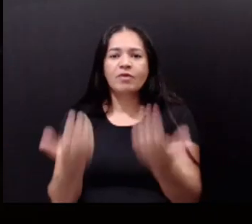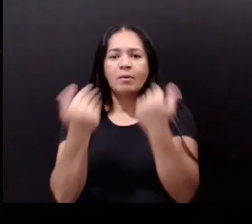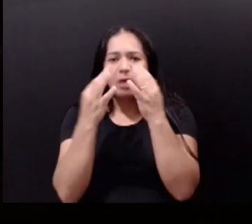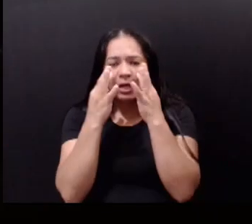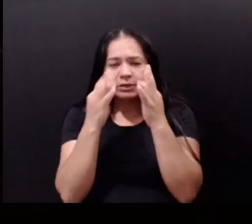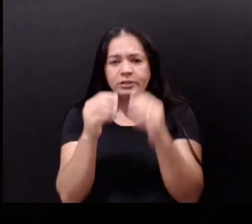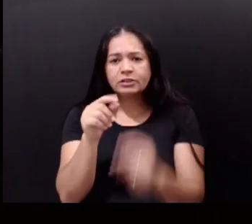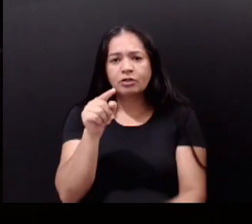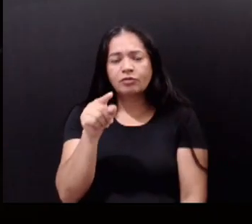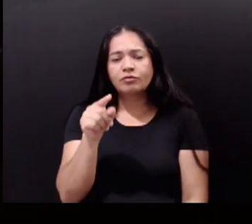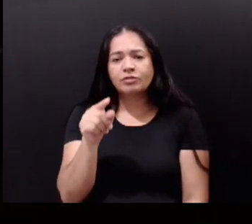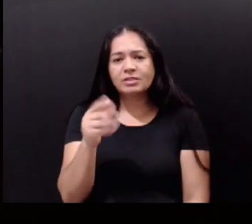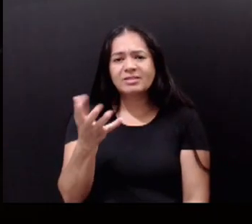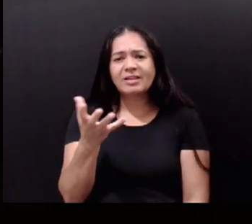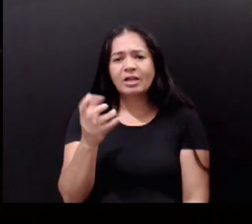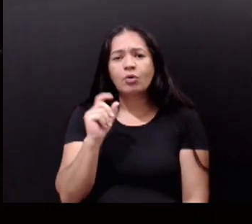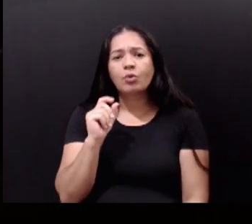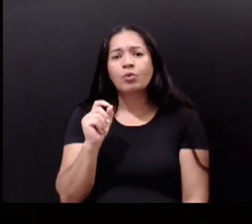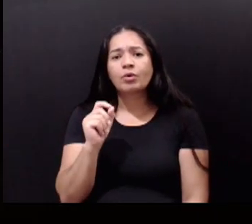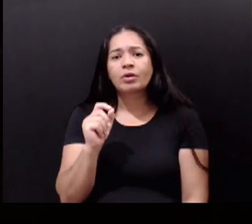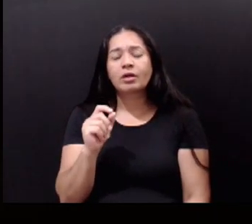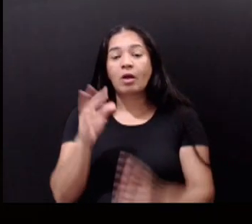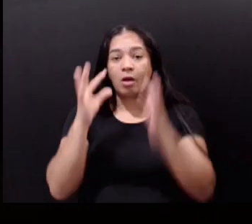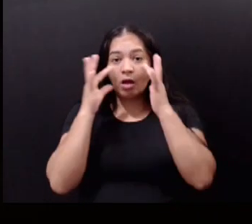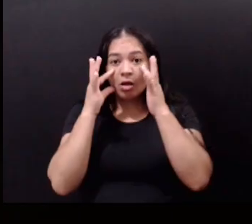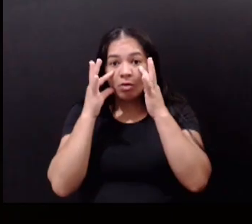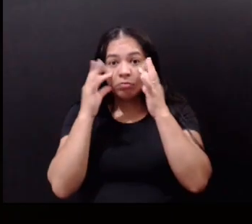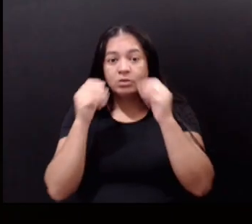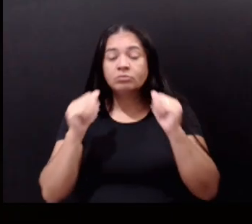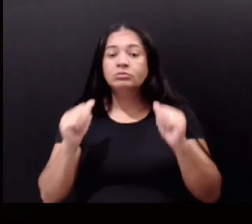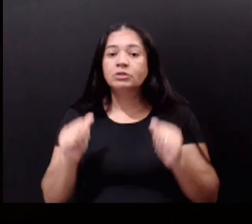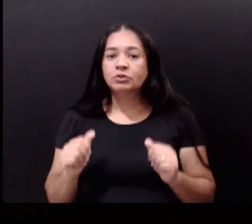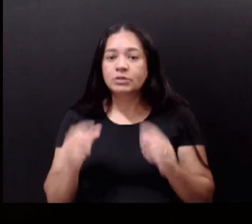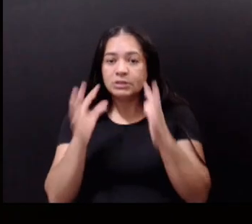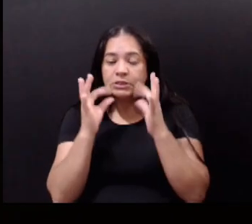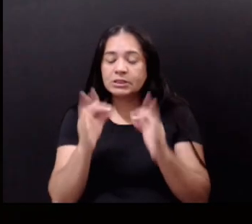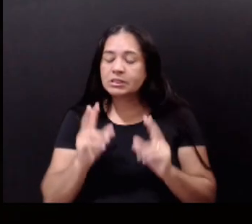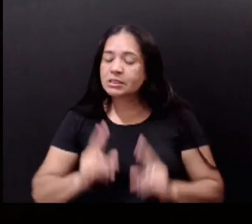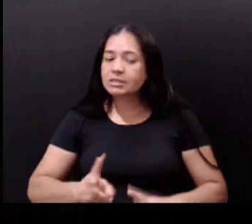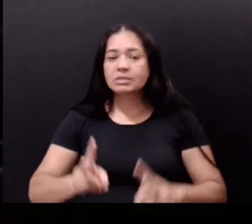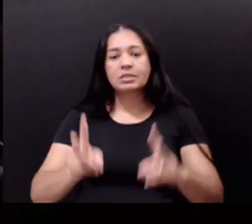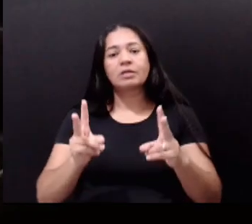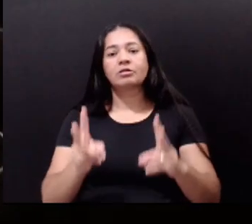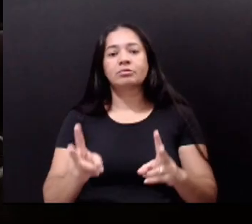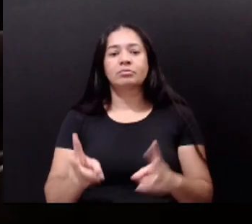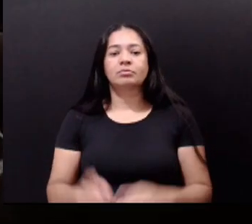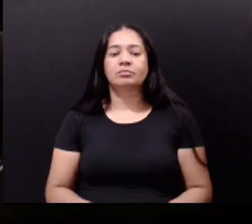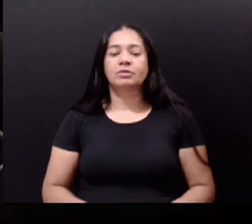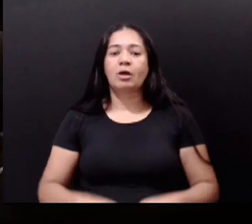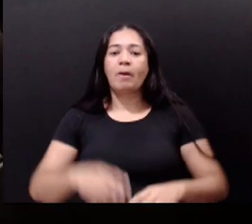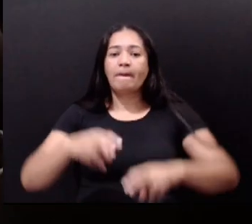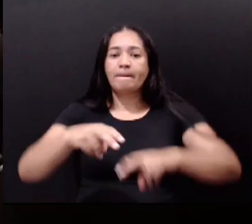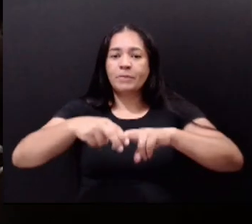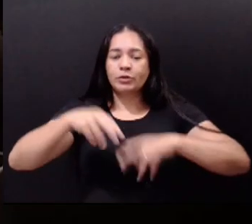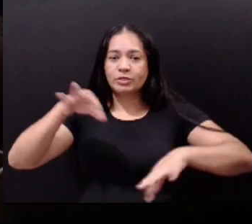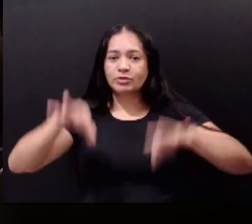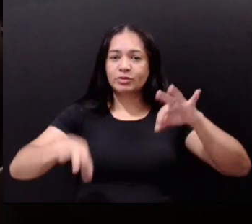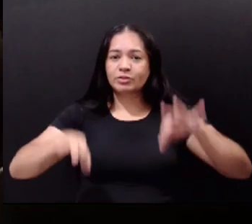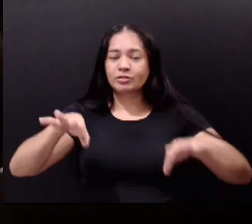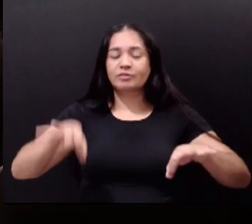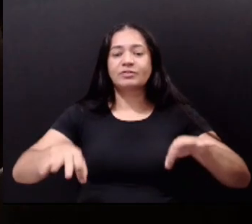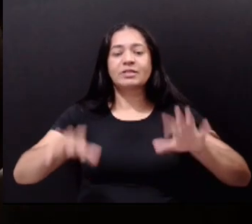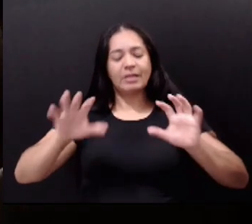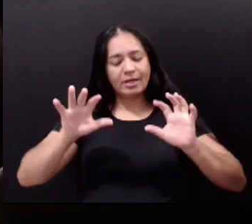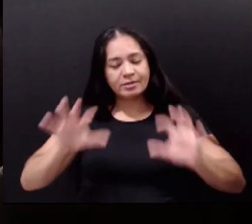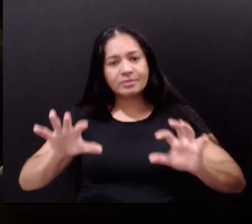quer. Escutativa, né? Tudo nasce daí. O tempo todo. Então, as oficinas também vêm desse lugar. Também vêm desse lugar. O